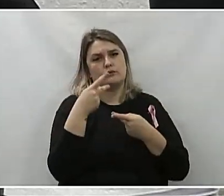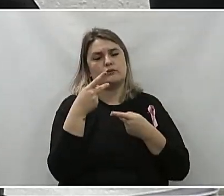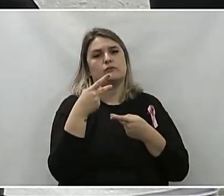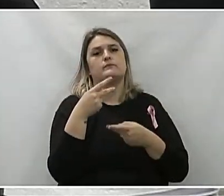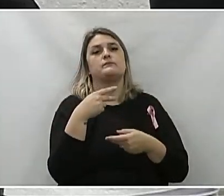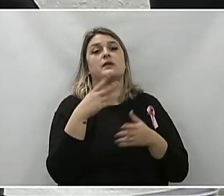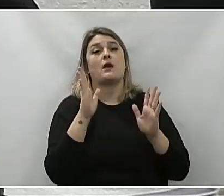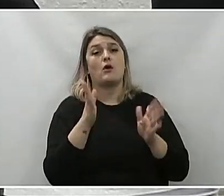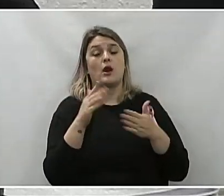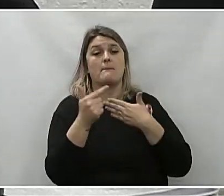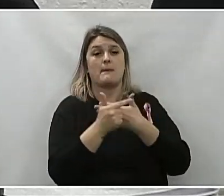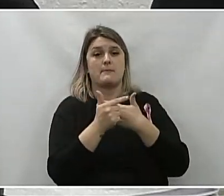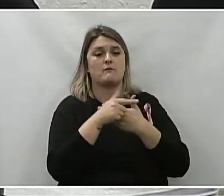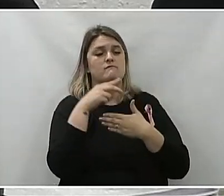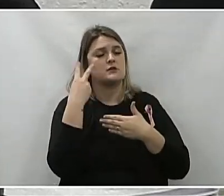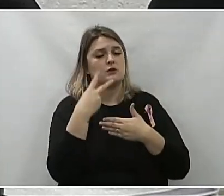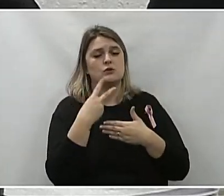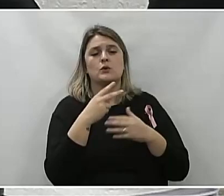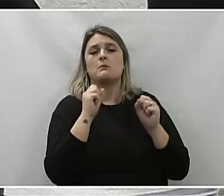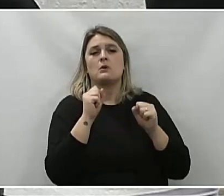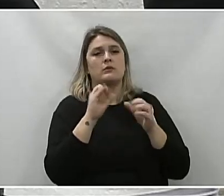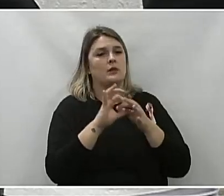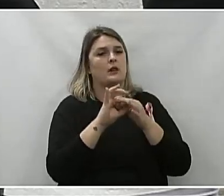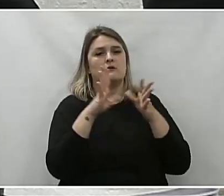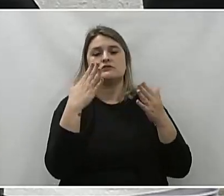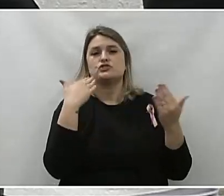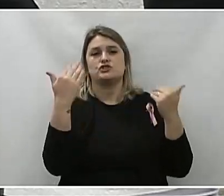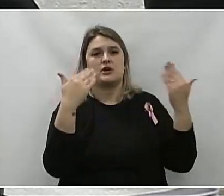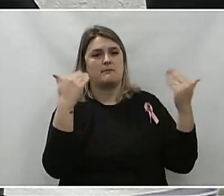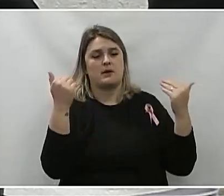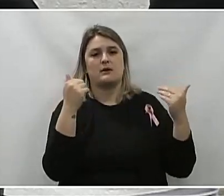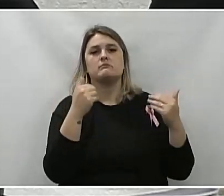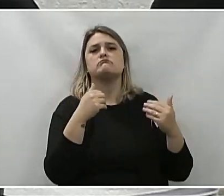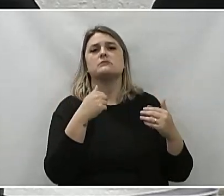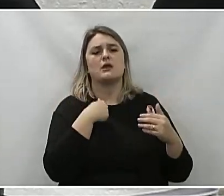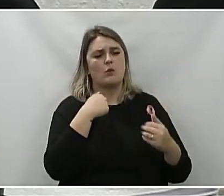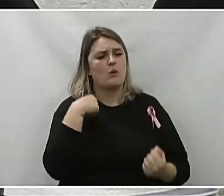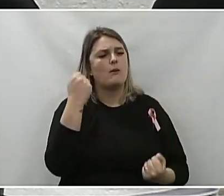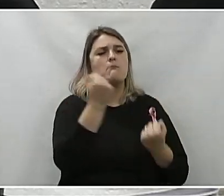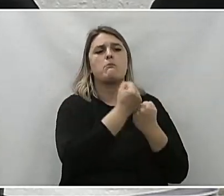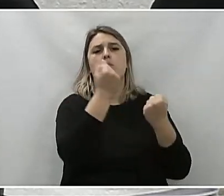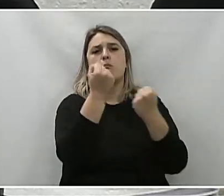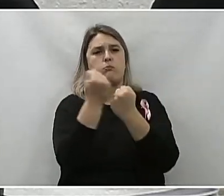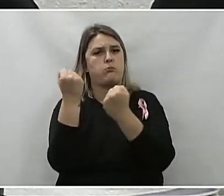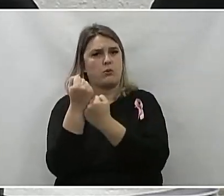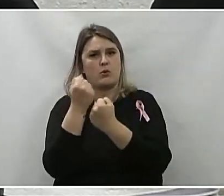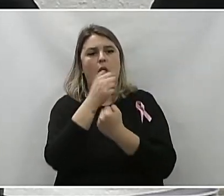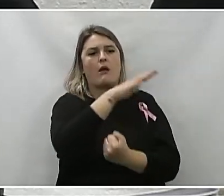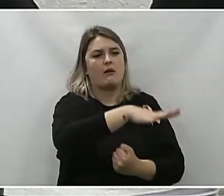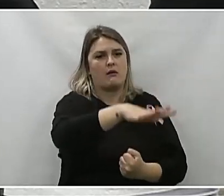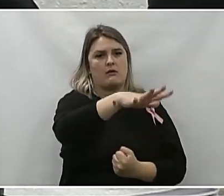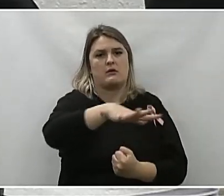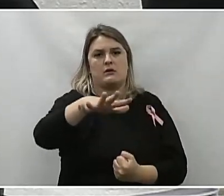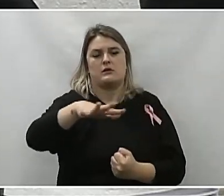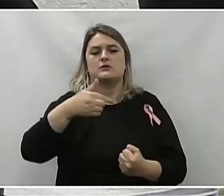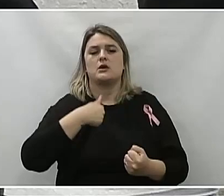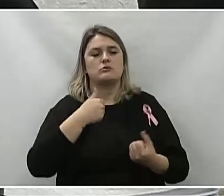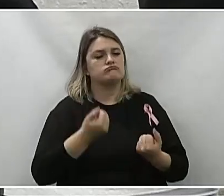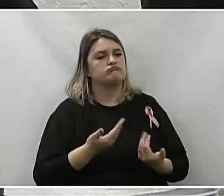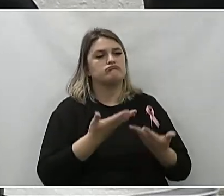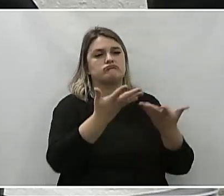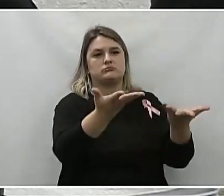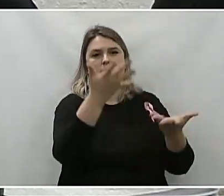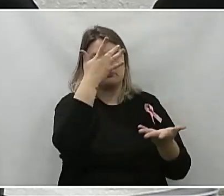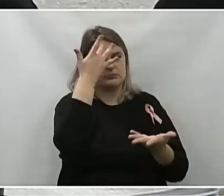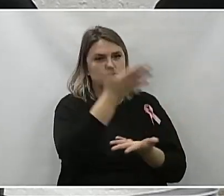digo estar vereadores estar à disposição Independente de qual causa que for nós estamos aqui para servir e estar